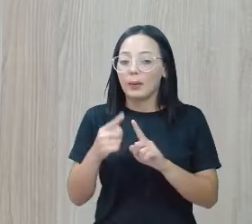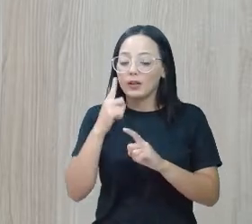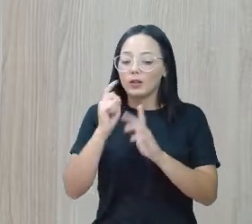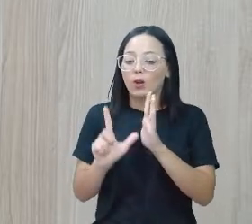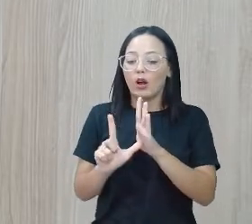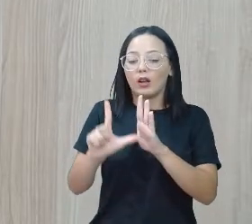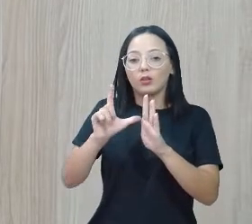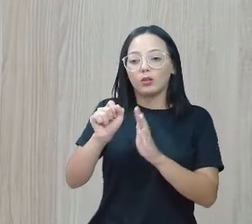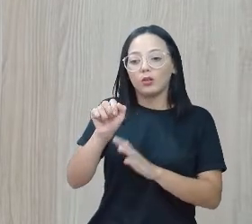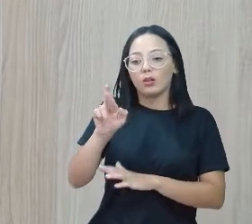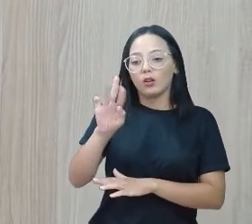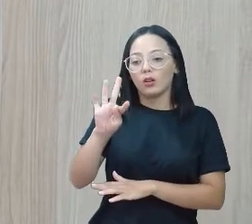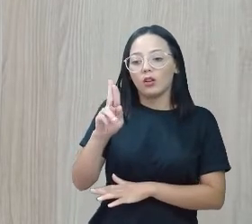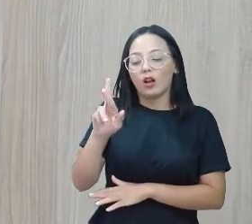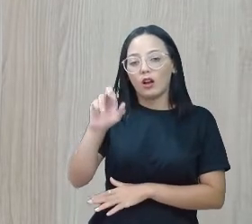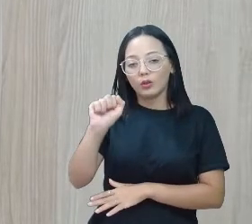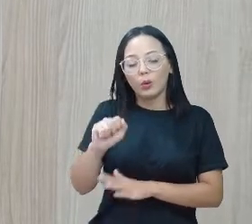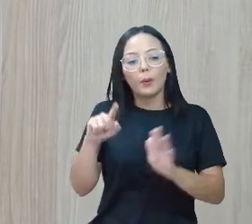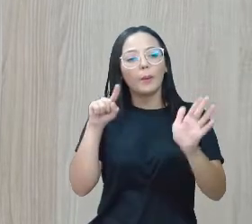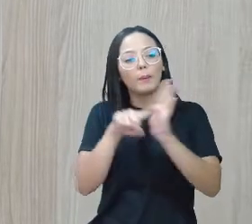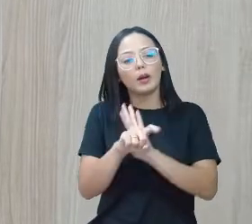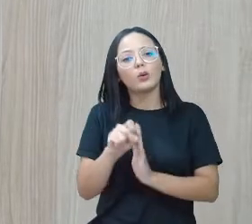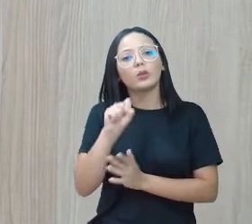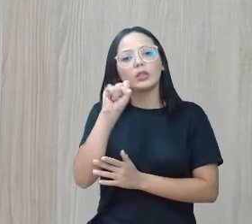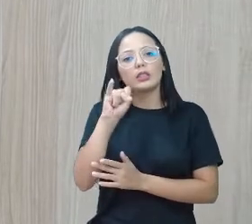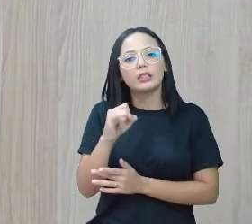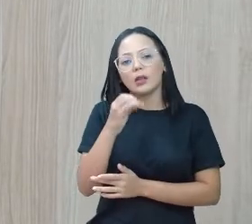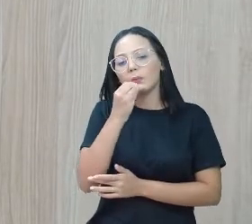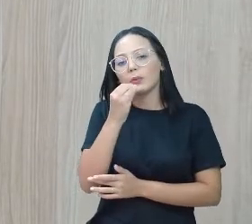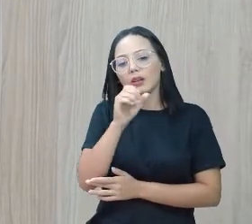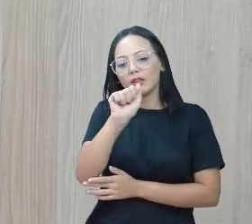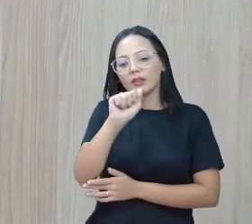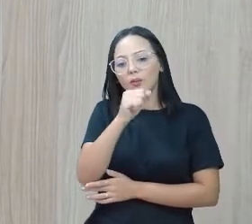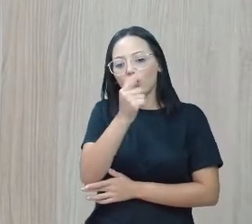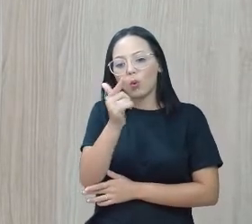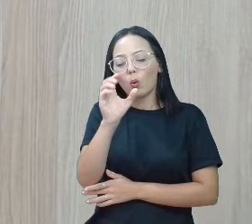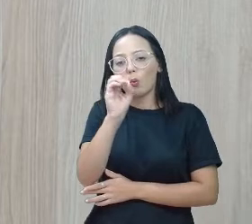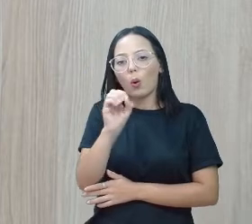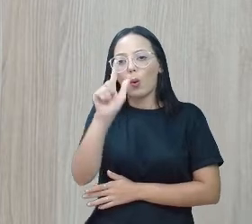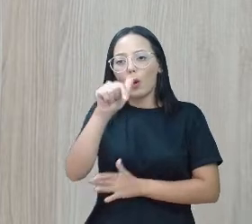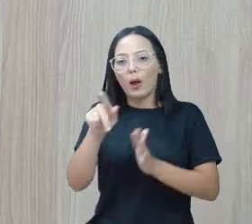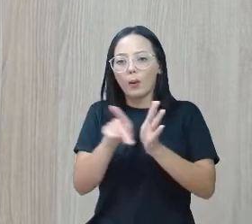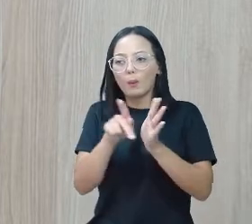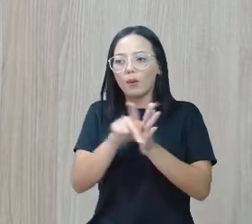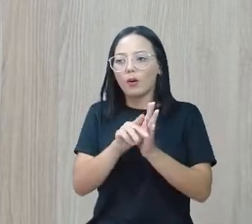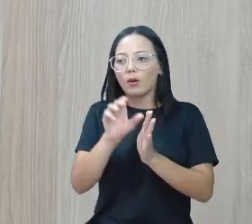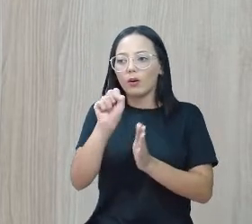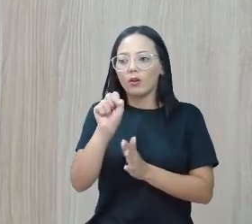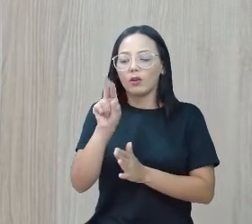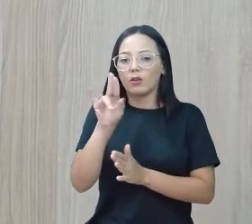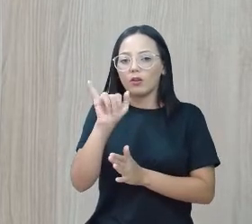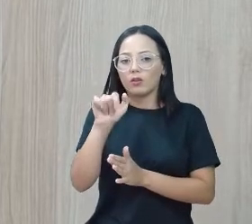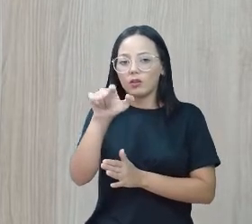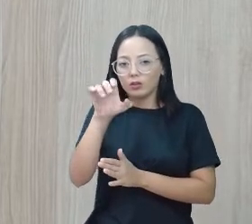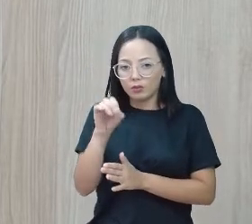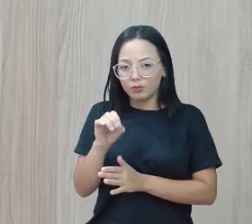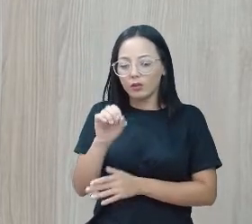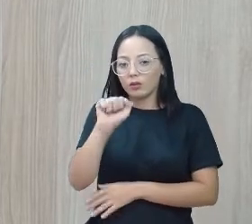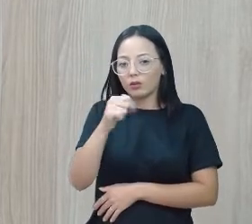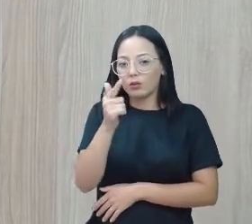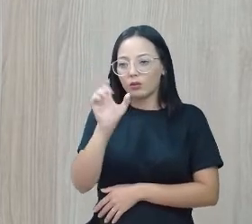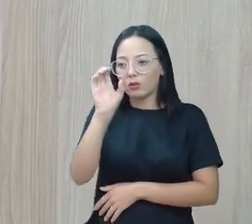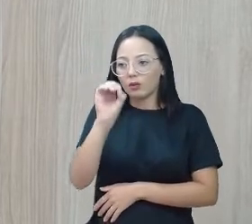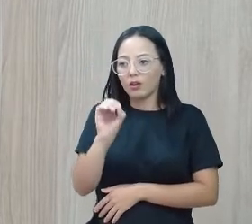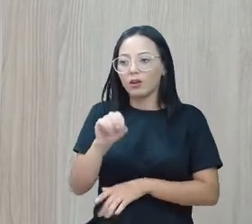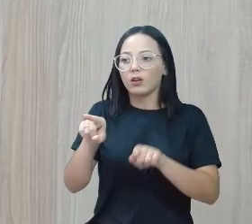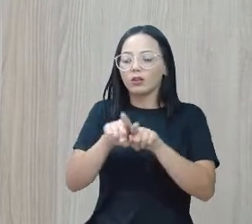Arthur perguntou aqui no chat se o ão, então, era um sufixo. Aí eu expliquei para ele que então é um